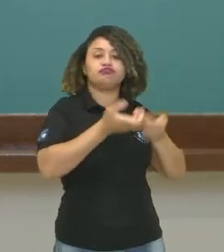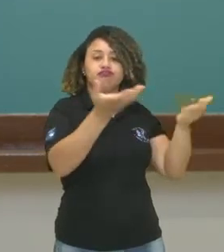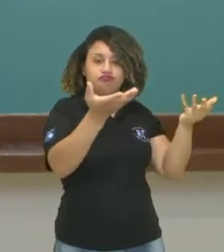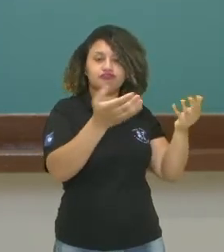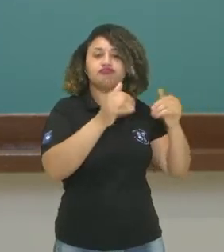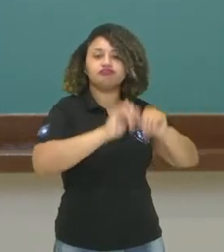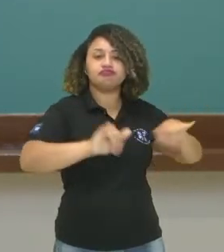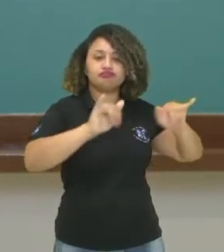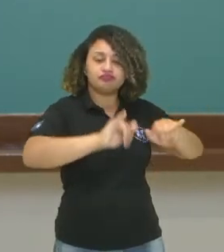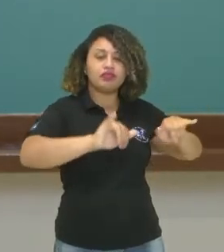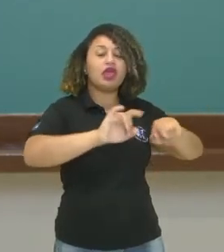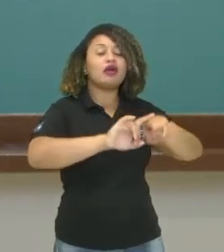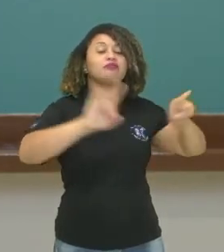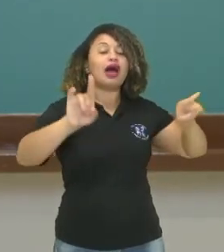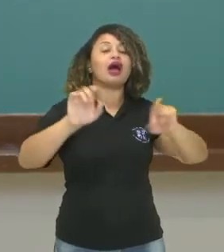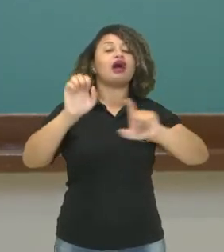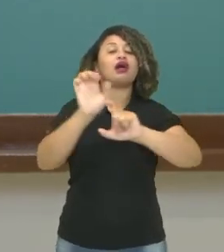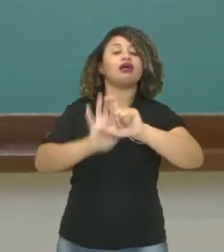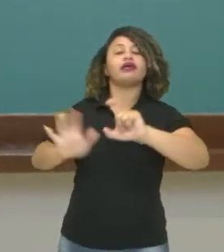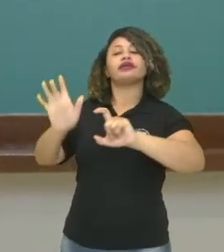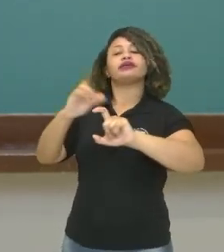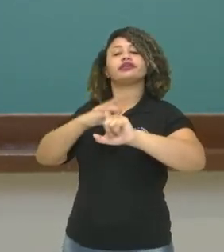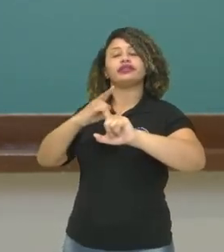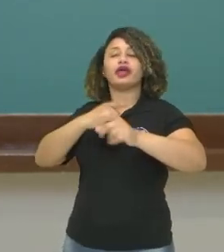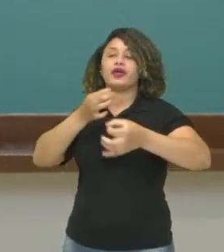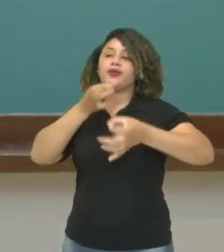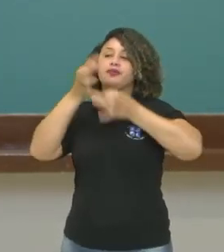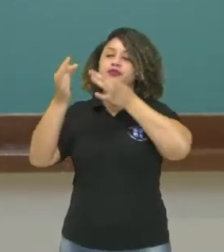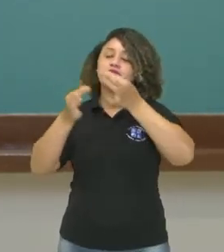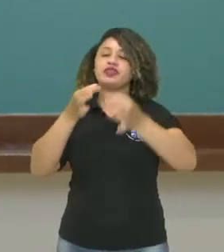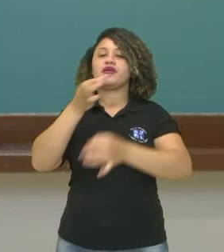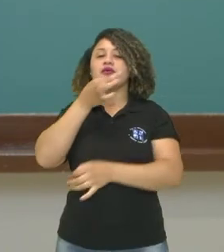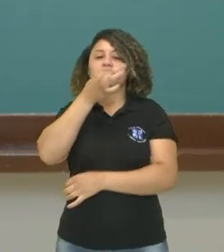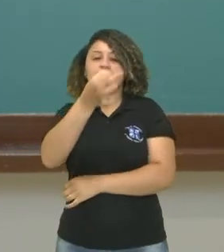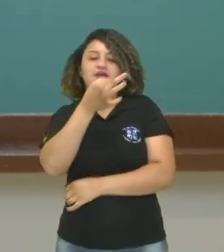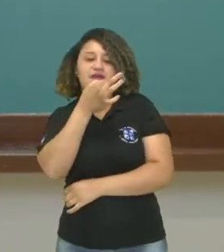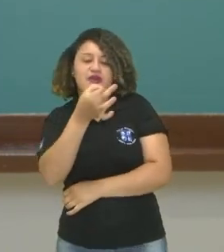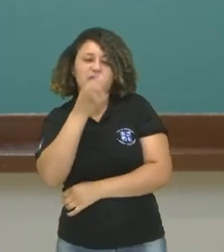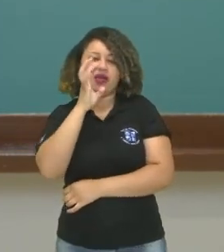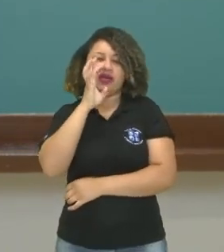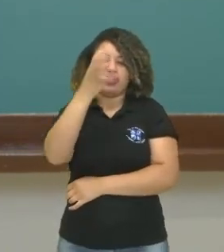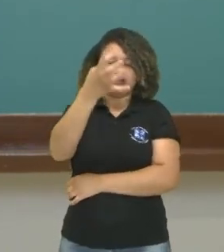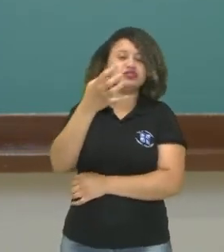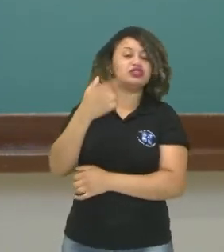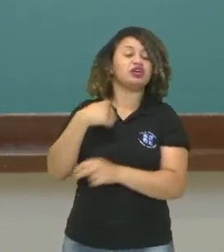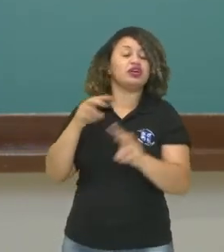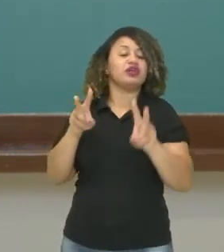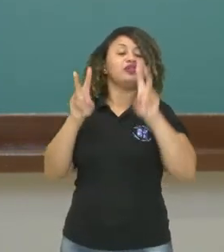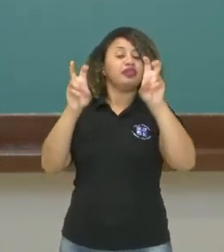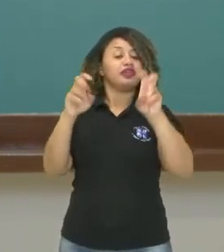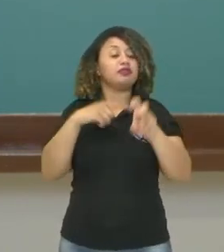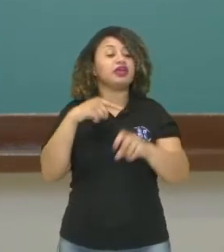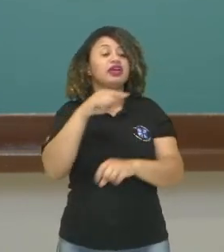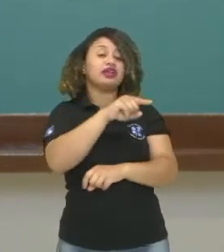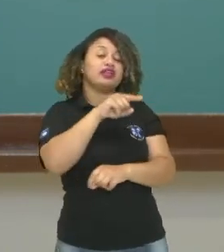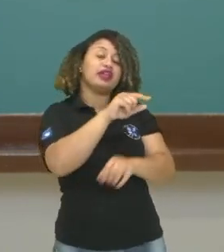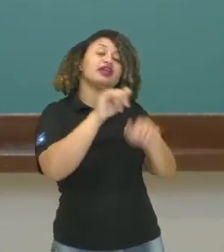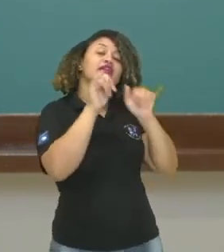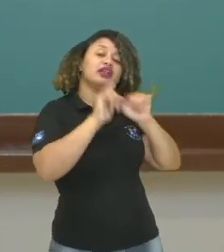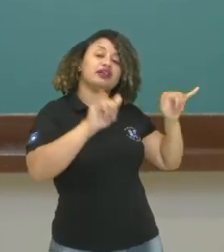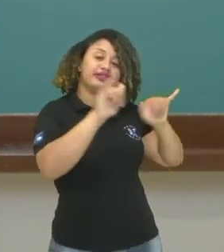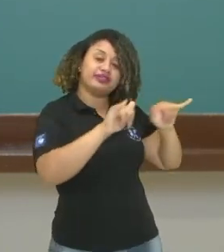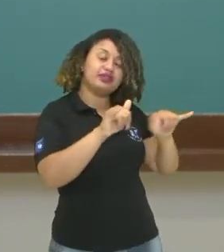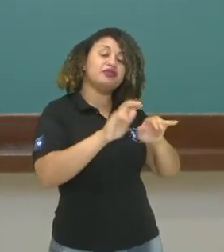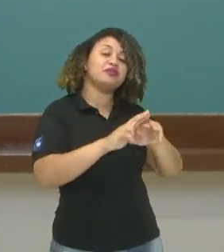traz um julgamento, uma avaliação a respeito de uma temática que normalmente está em uma notícia. Por isso,